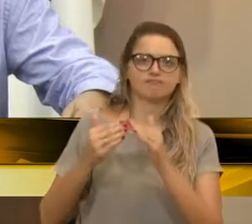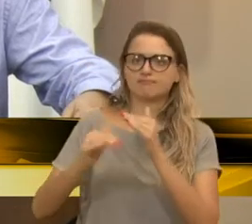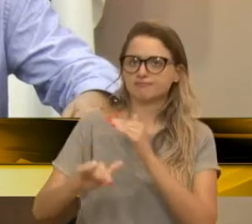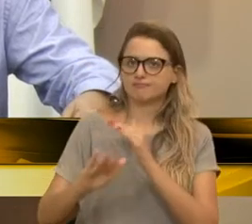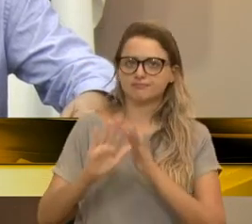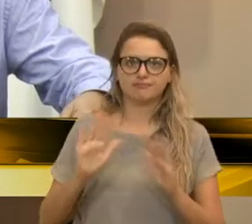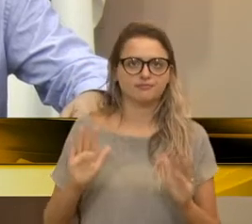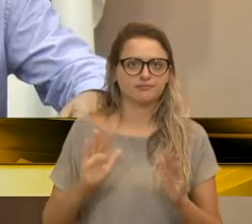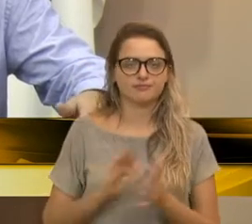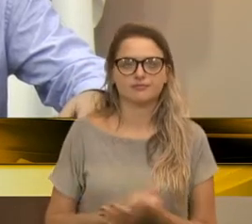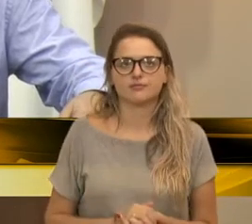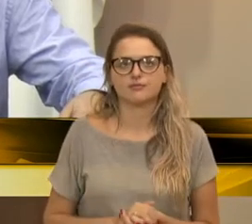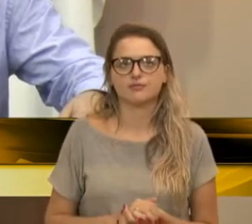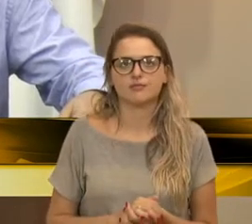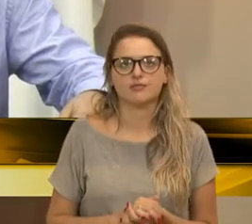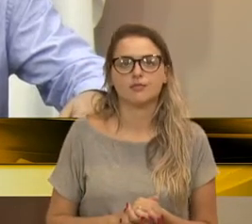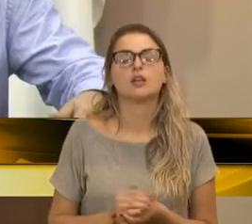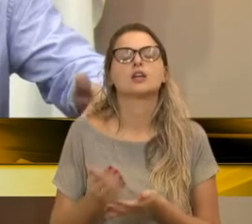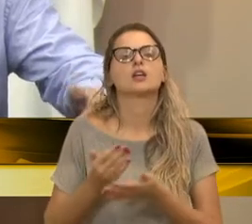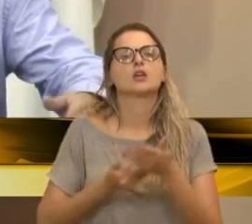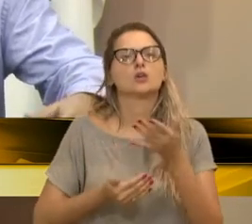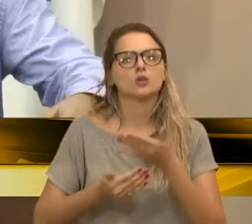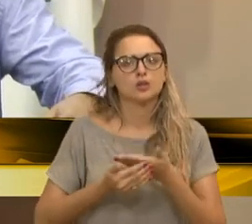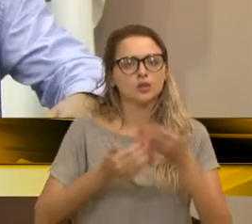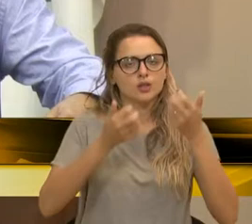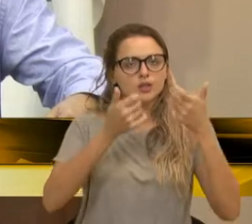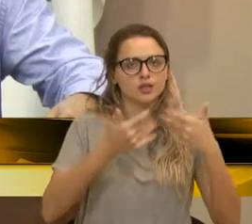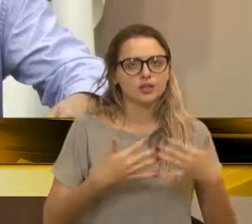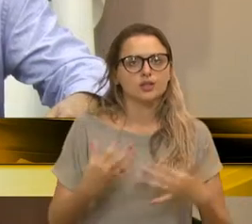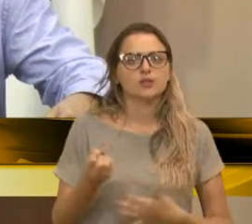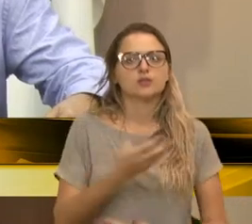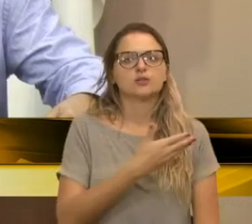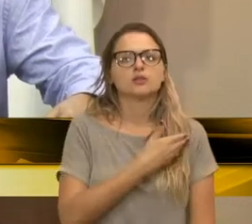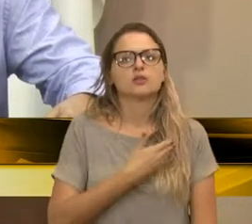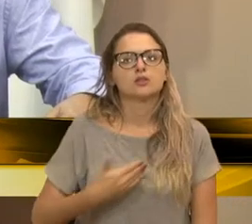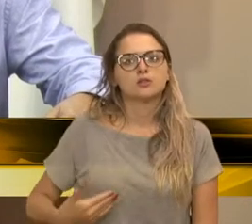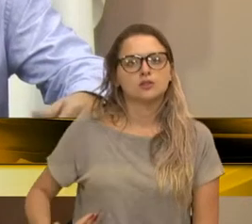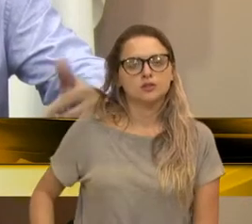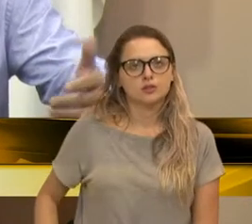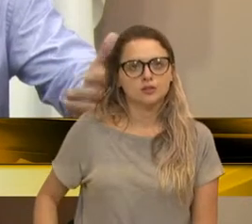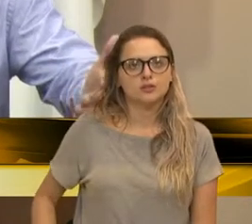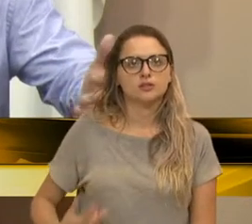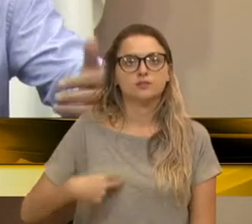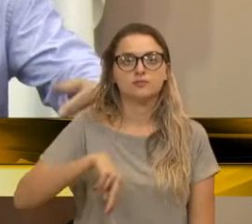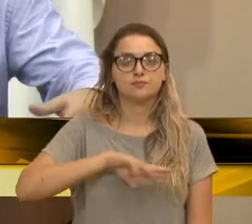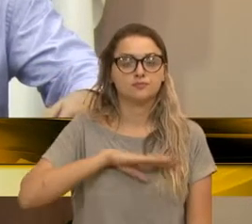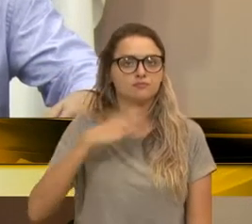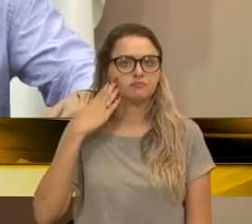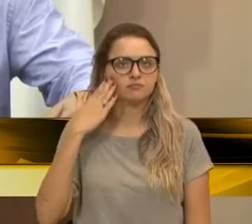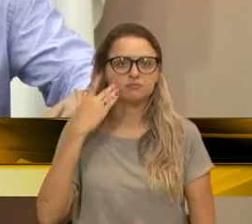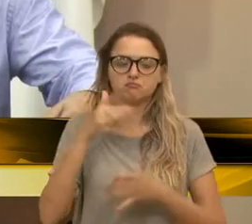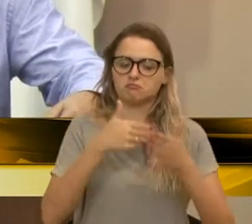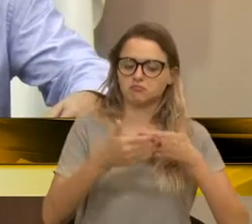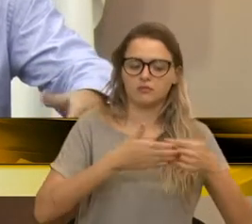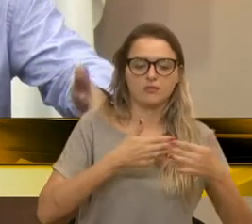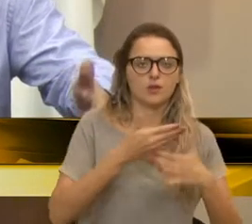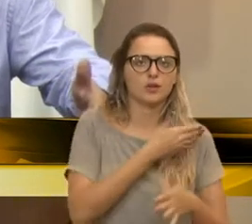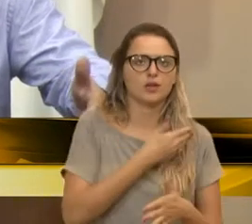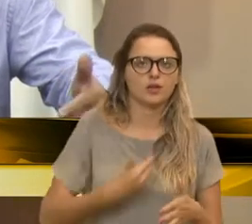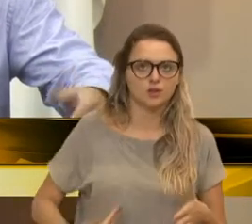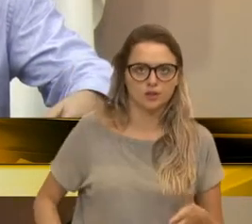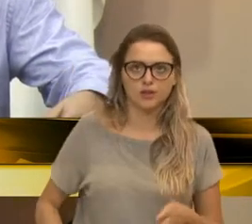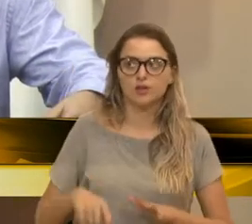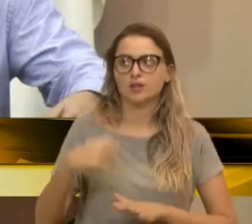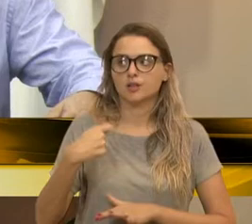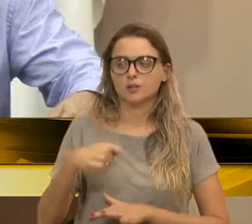isso. E diante do novo governo, a gente sabia que seja A ou seja B o governo, haveria